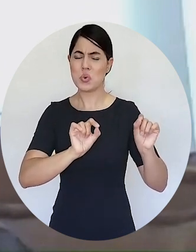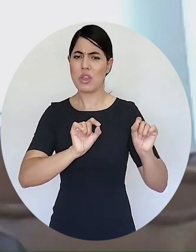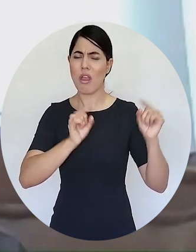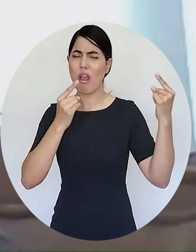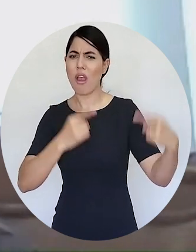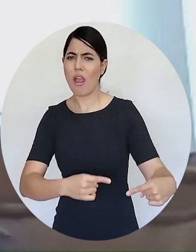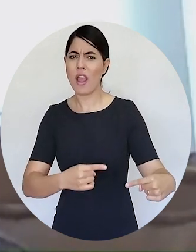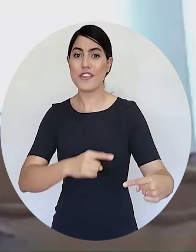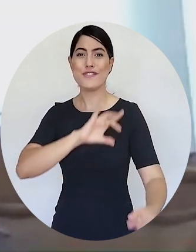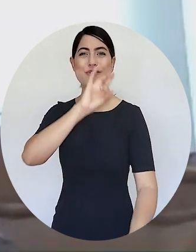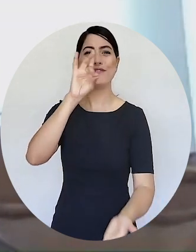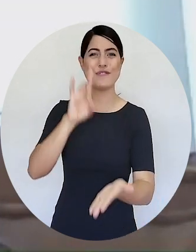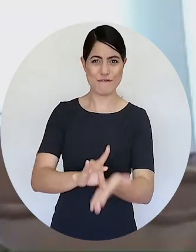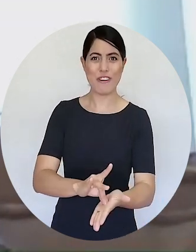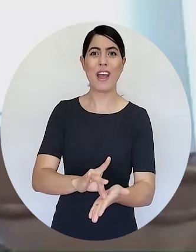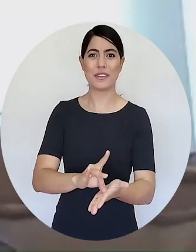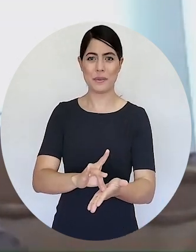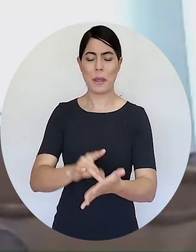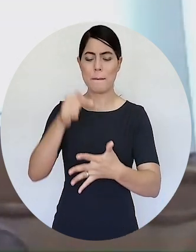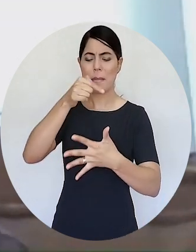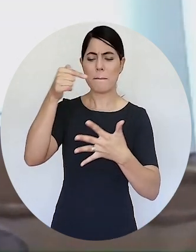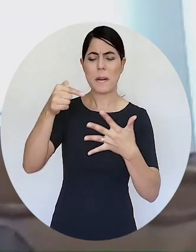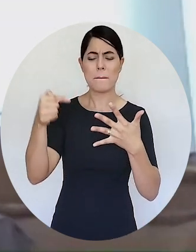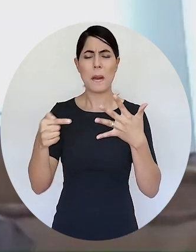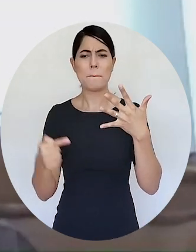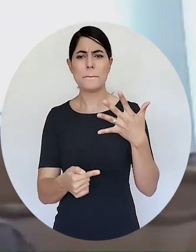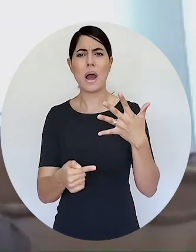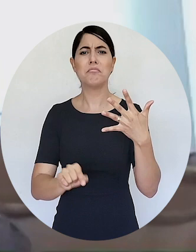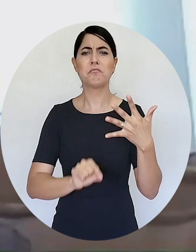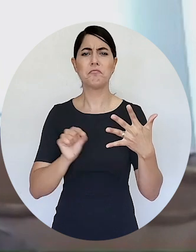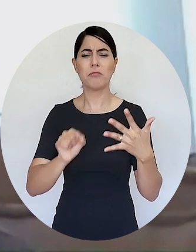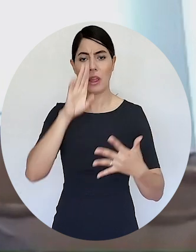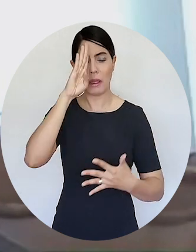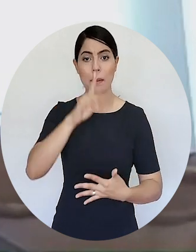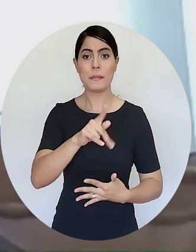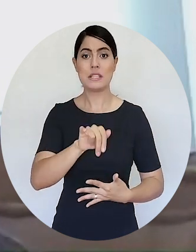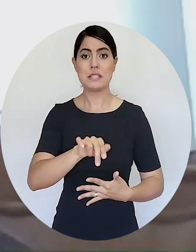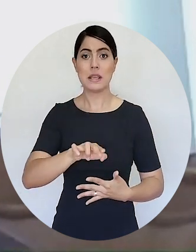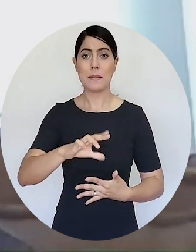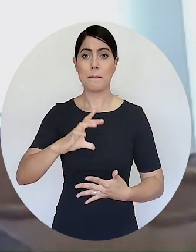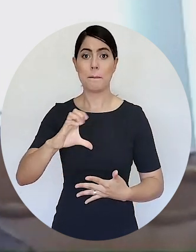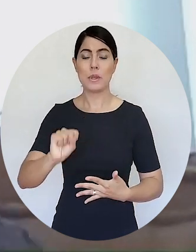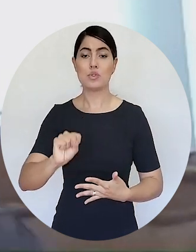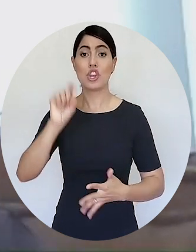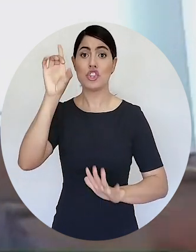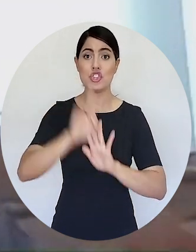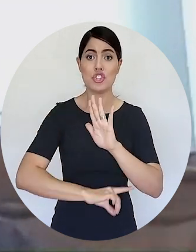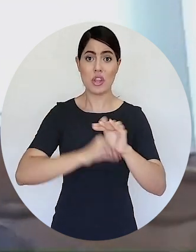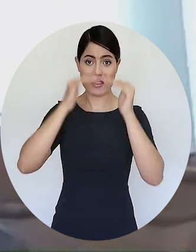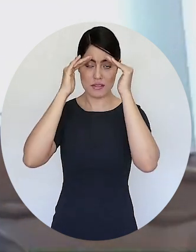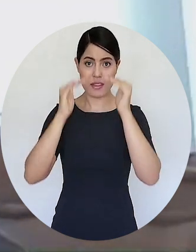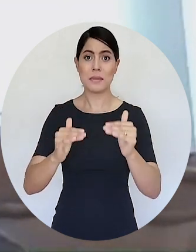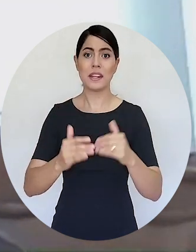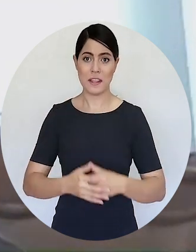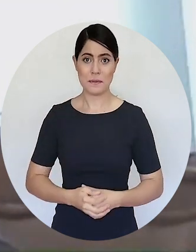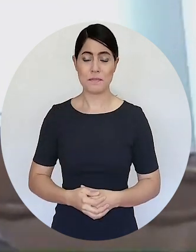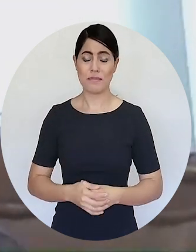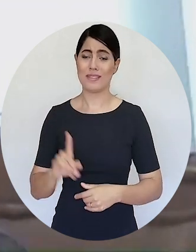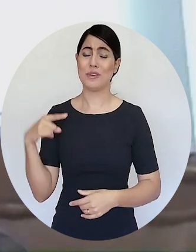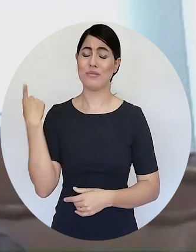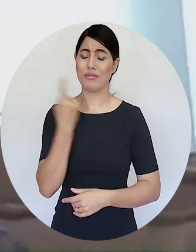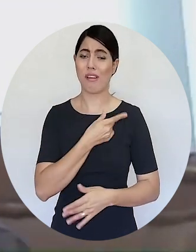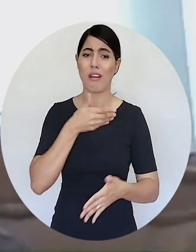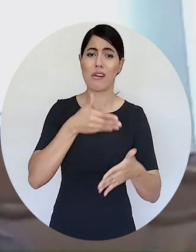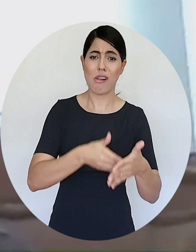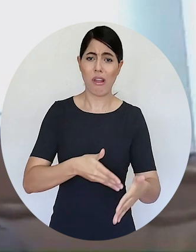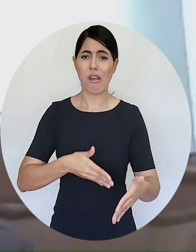é a efetivação desses princípios através da efetivação dos direitos, que é onde nós pecamos mais